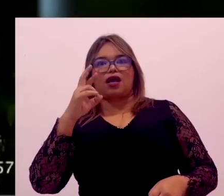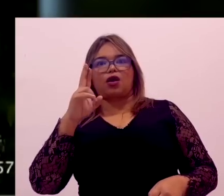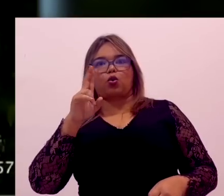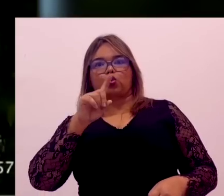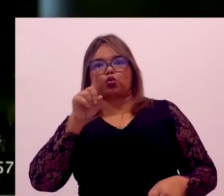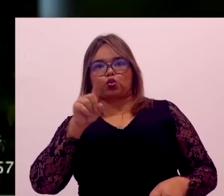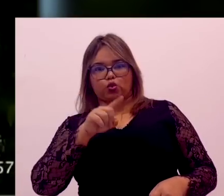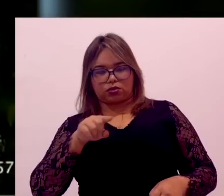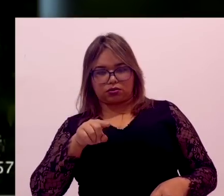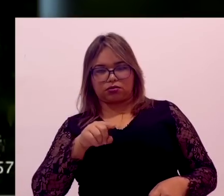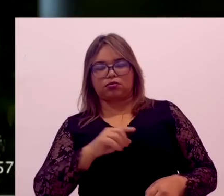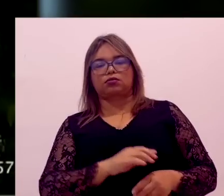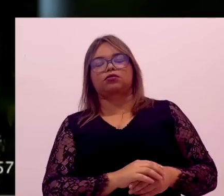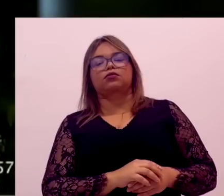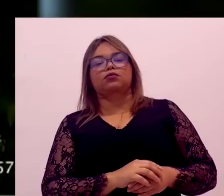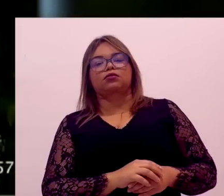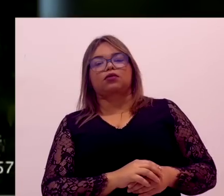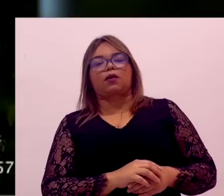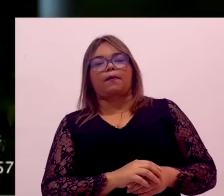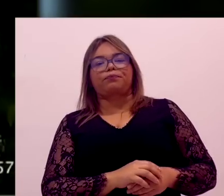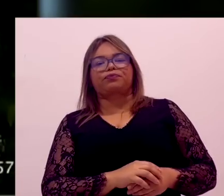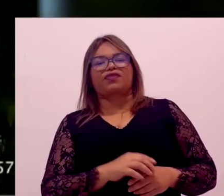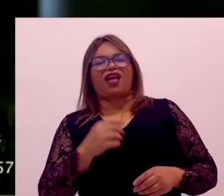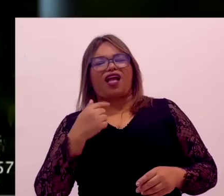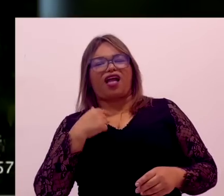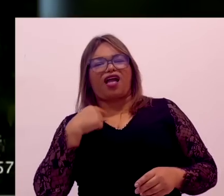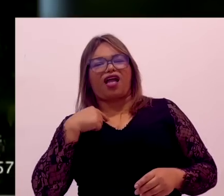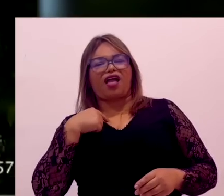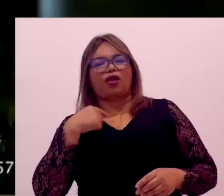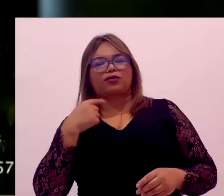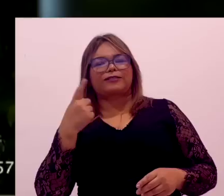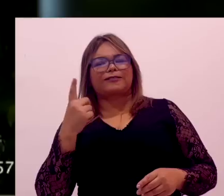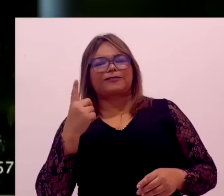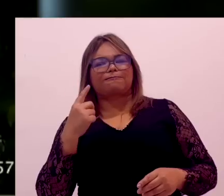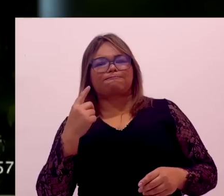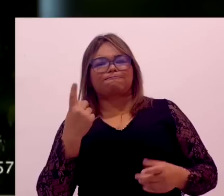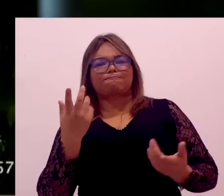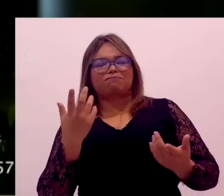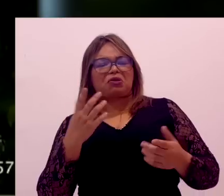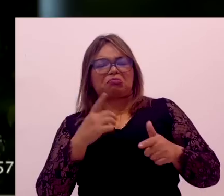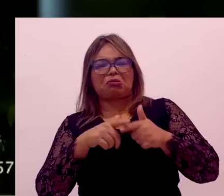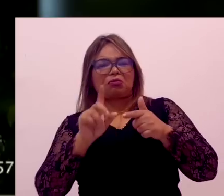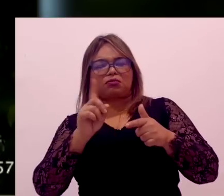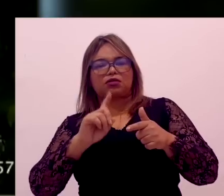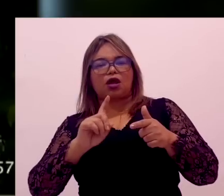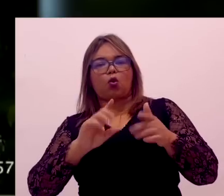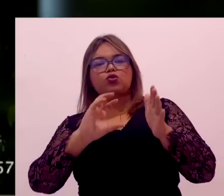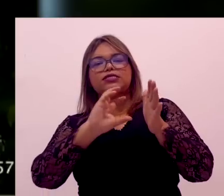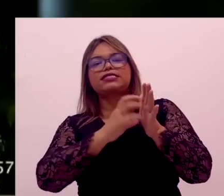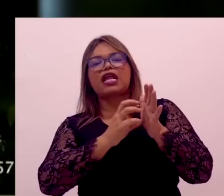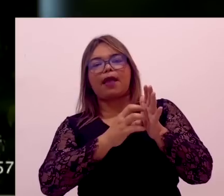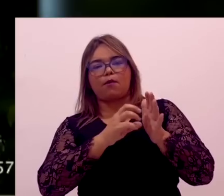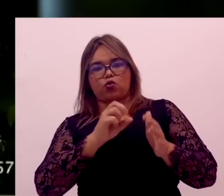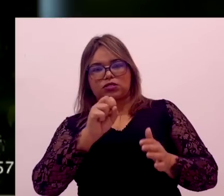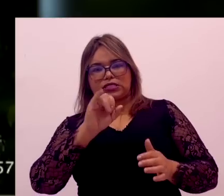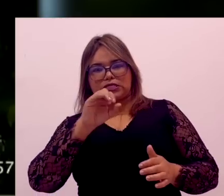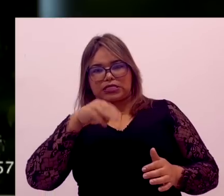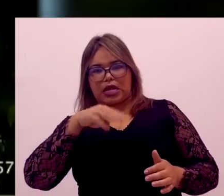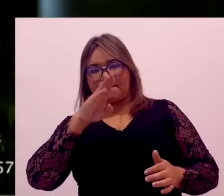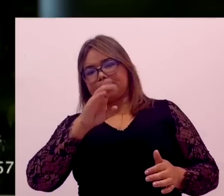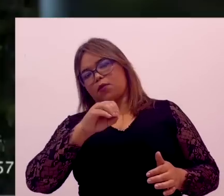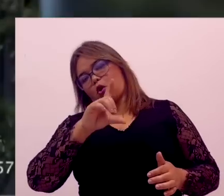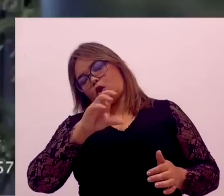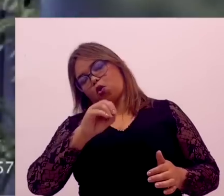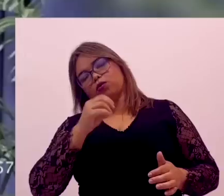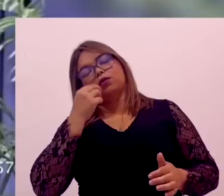com símbolos. Se eu tivesse que ficar incomodado com cada símbolo que eu vejo, eu teria que jogar fora a minha casa ou